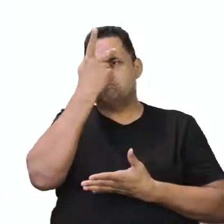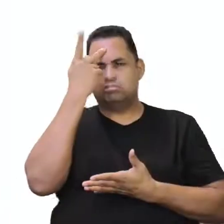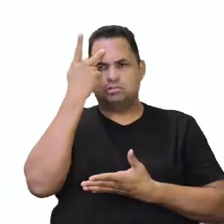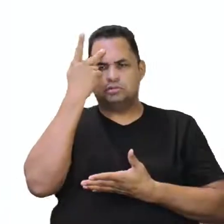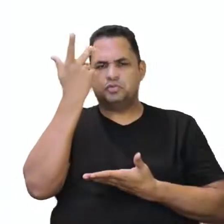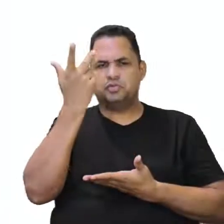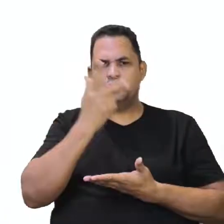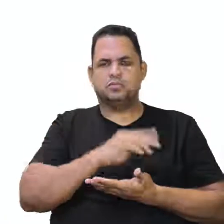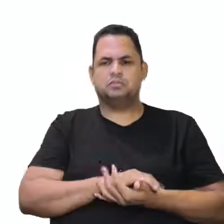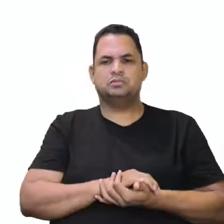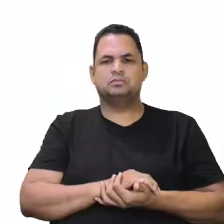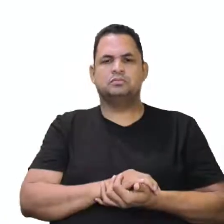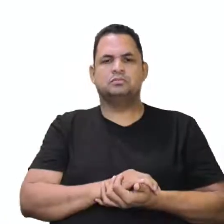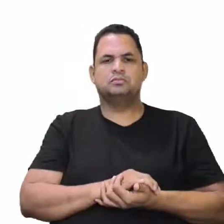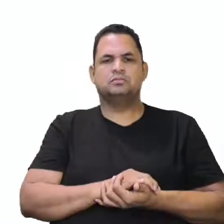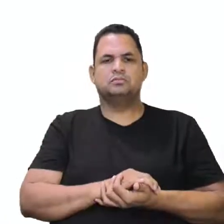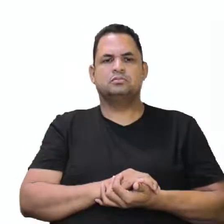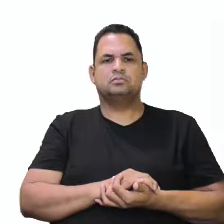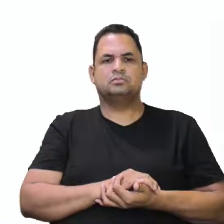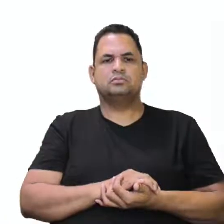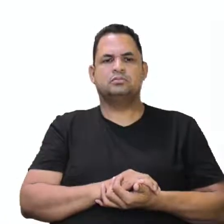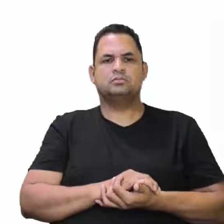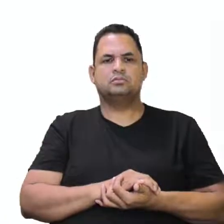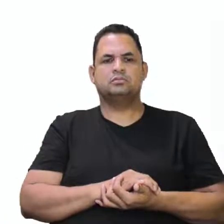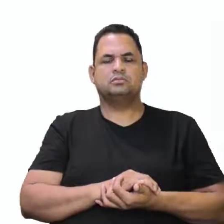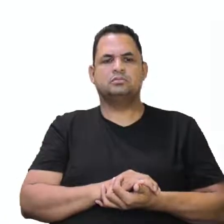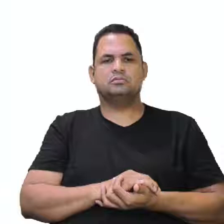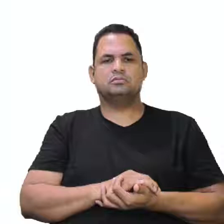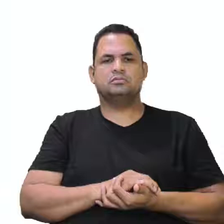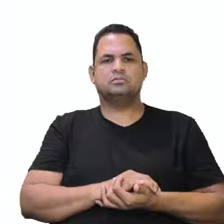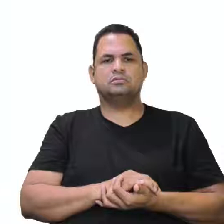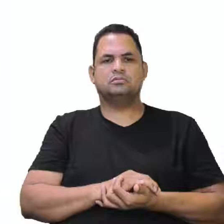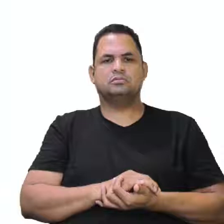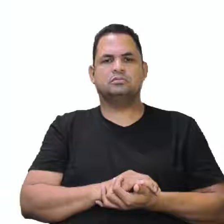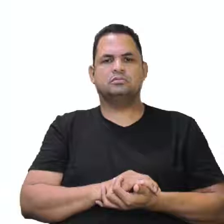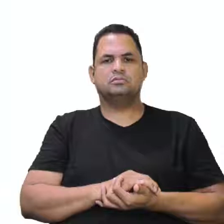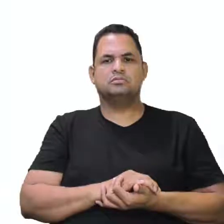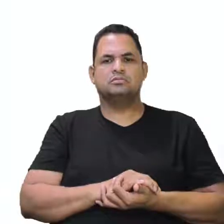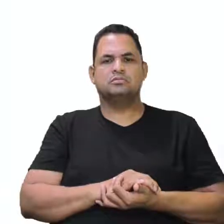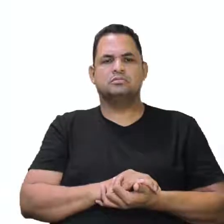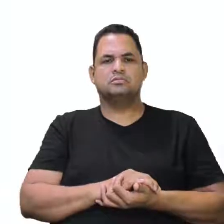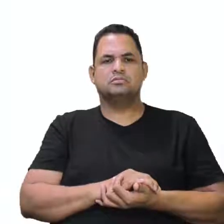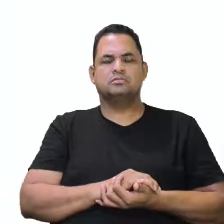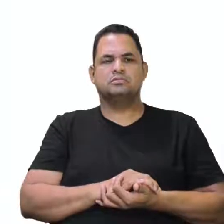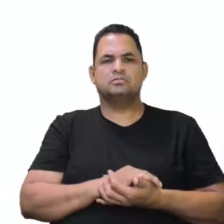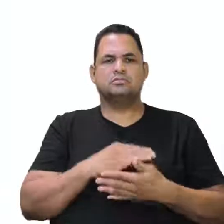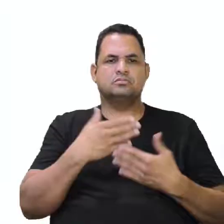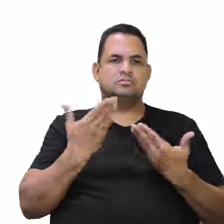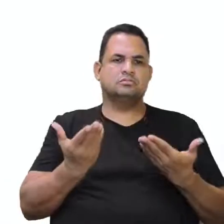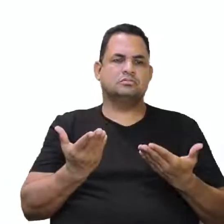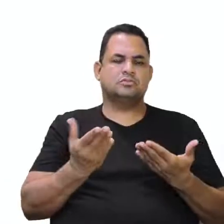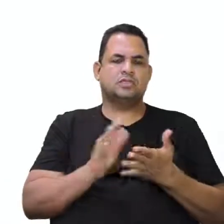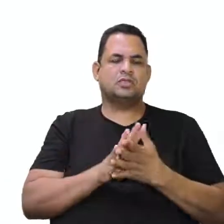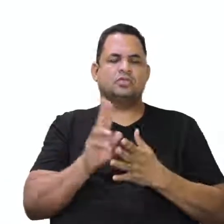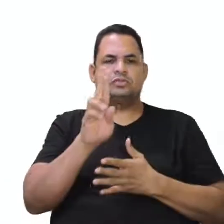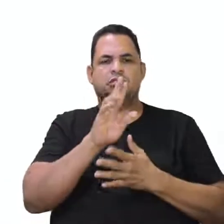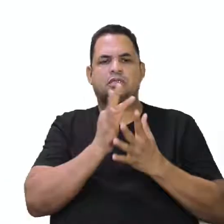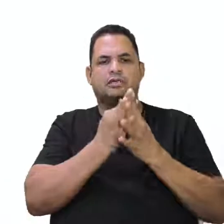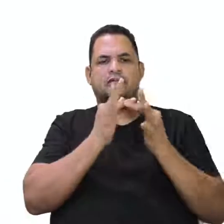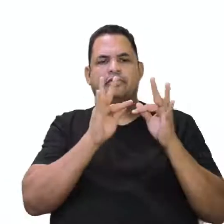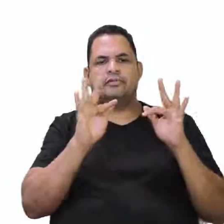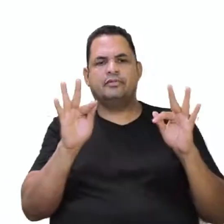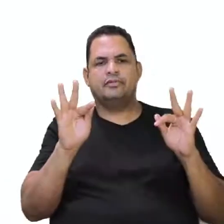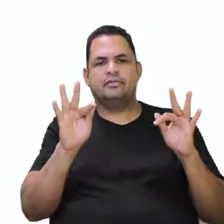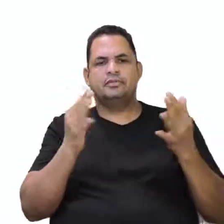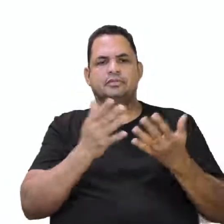somebody. Lembrando que se é usado com some, ele vai ser aplicado lá a questão de frases que